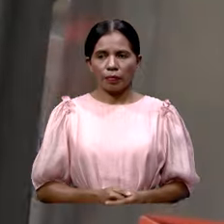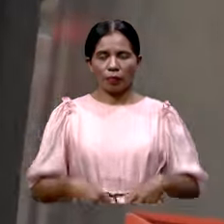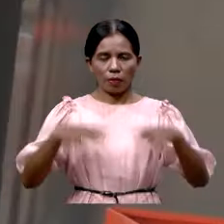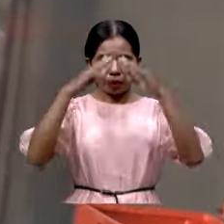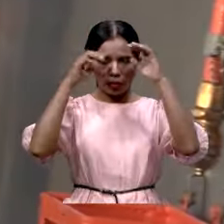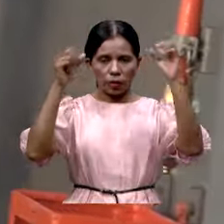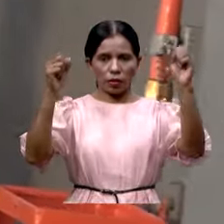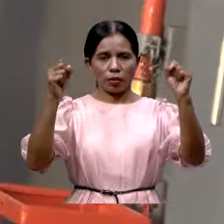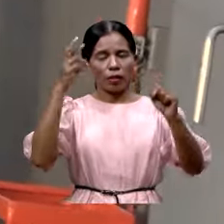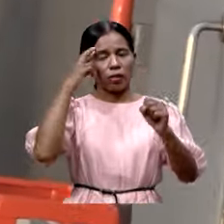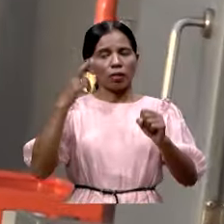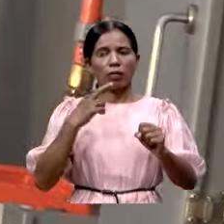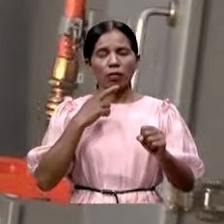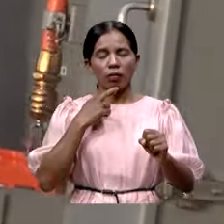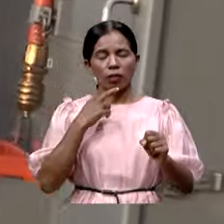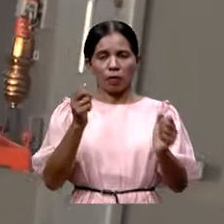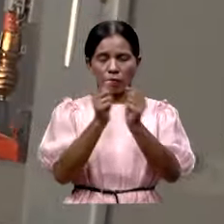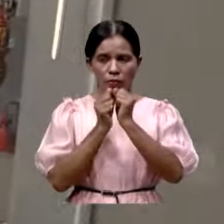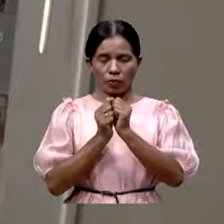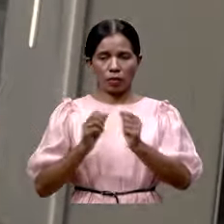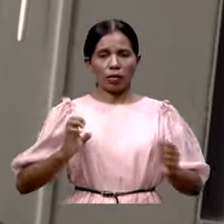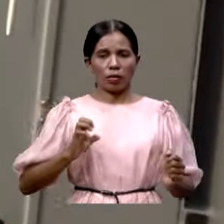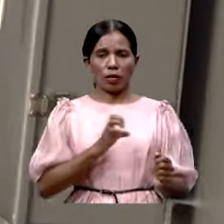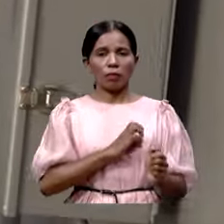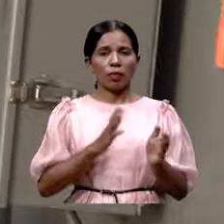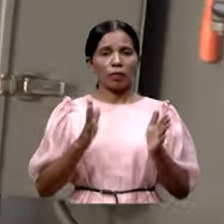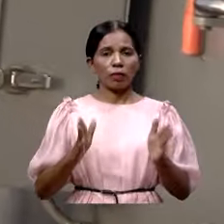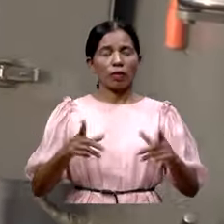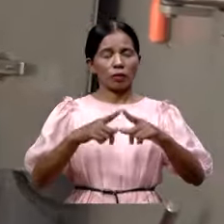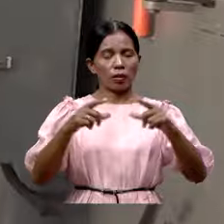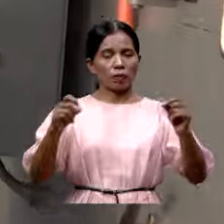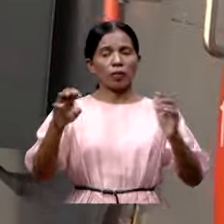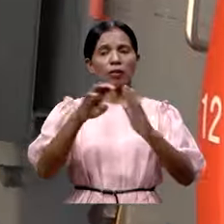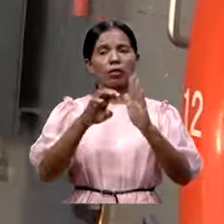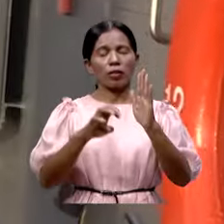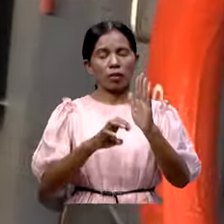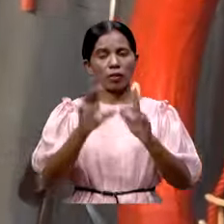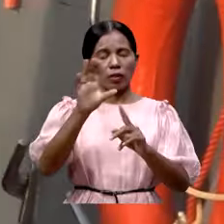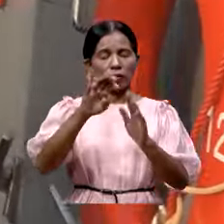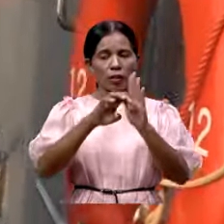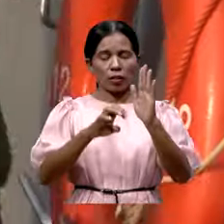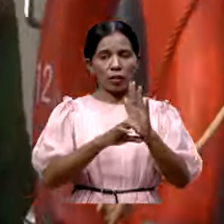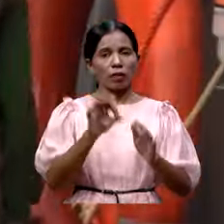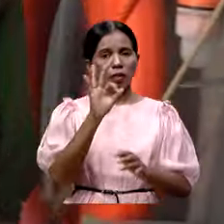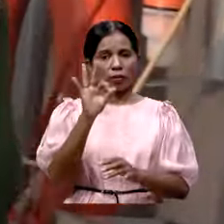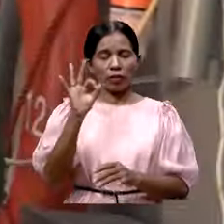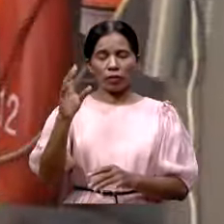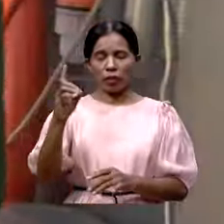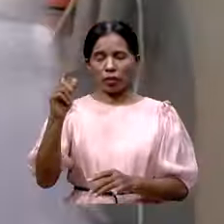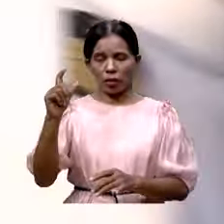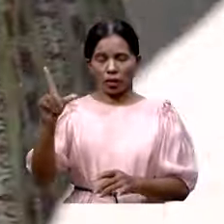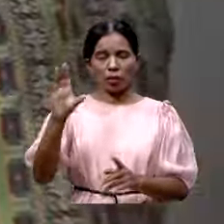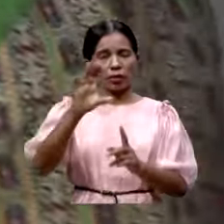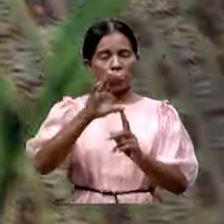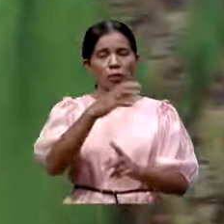Presidente da República José Ramos Horta acompanha o seu embaixador Japão, o chefe de Estado-Maior-General FF de Teli, comandante-geral PN Teli,